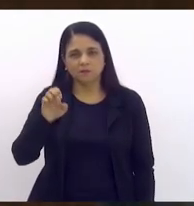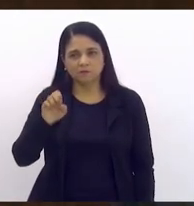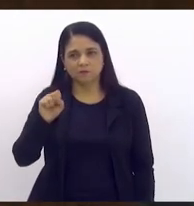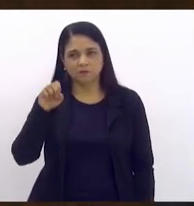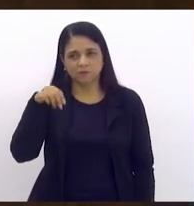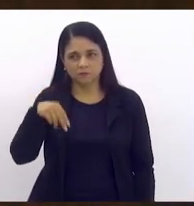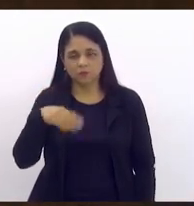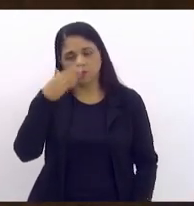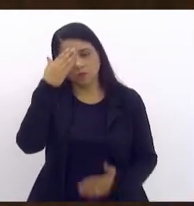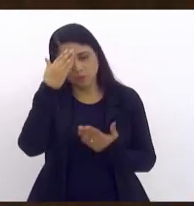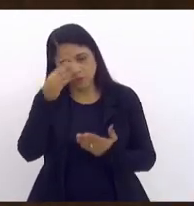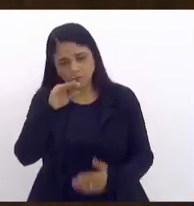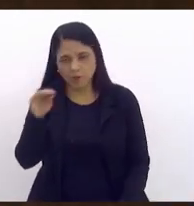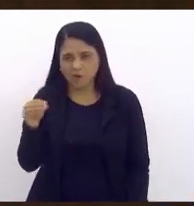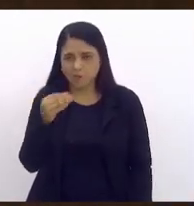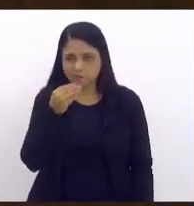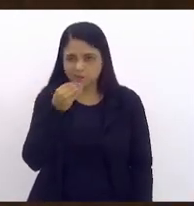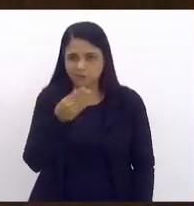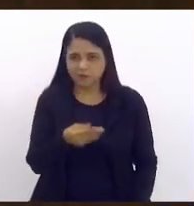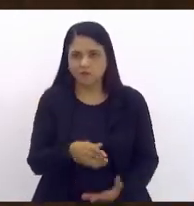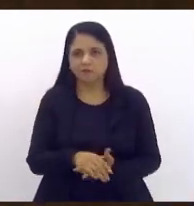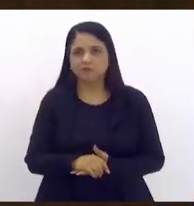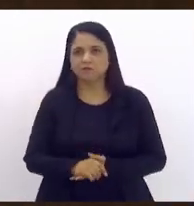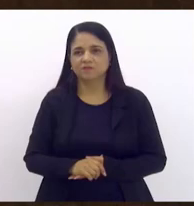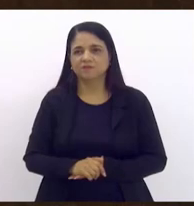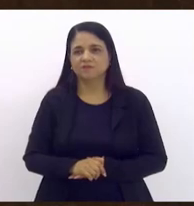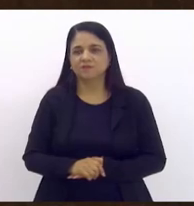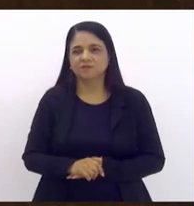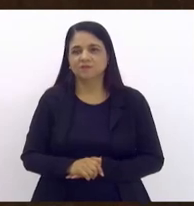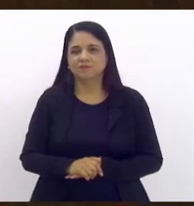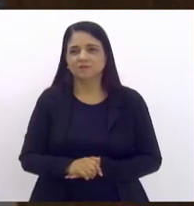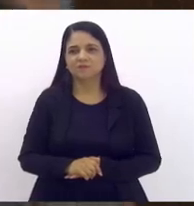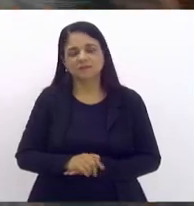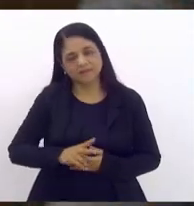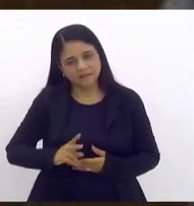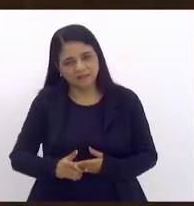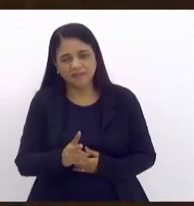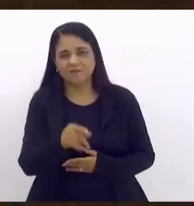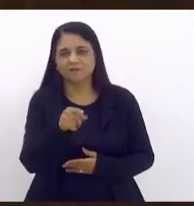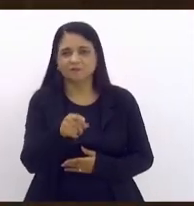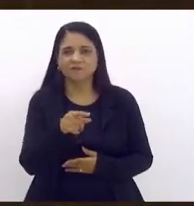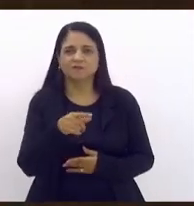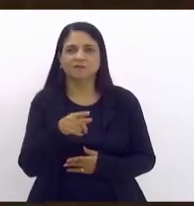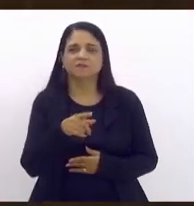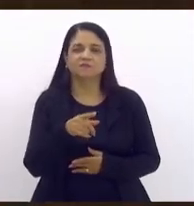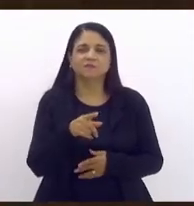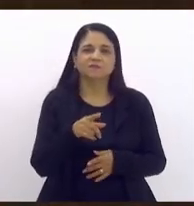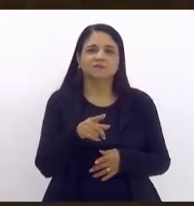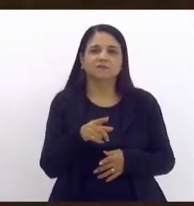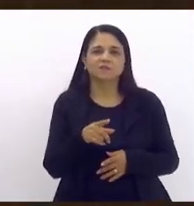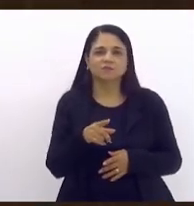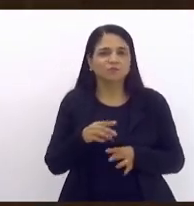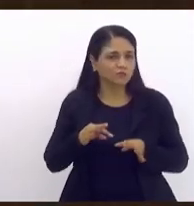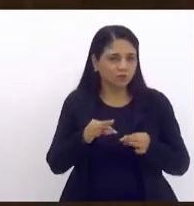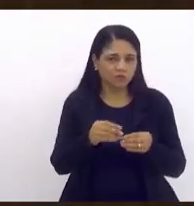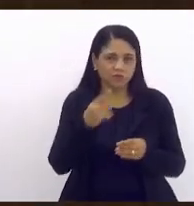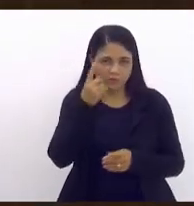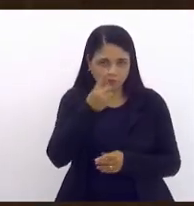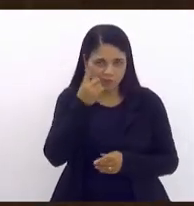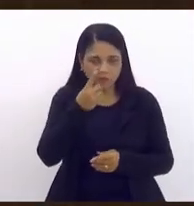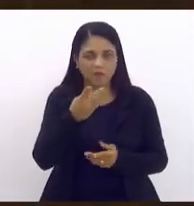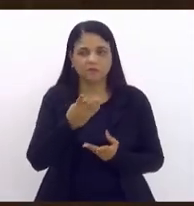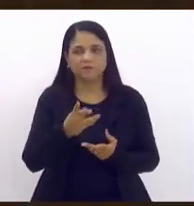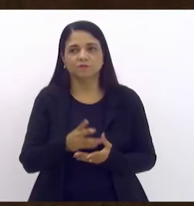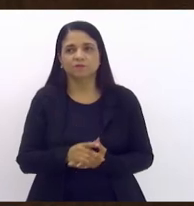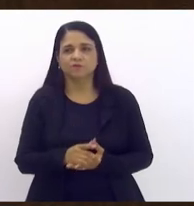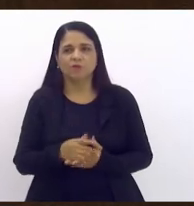Presidente, muito obrigado pela oportunidade. É, como sempre, a senhora faz aqui com todos os deputados. E eu quero aqui,